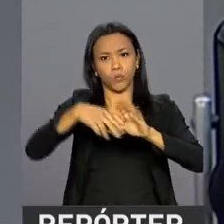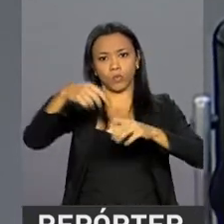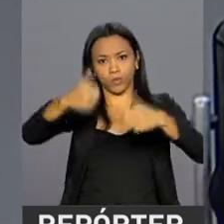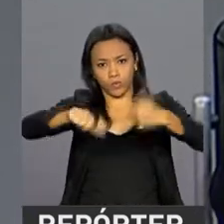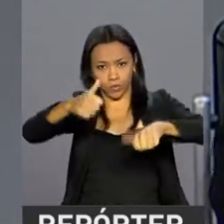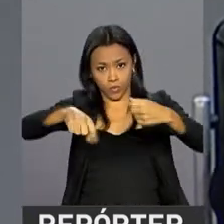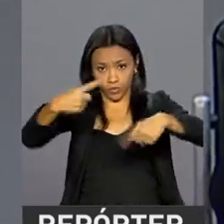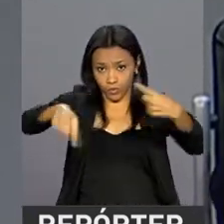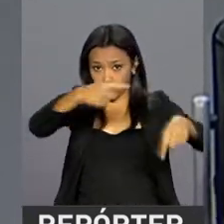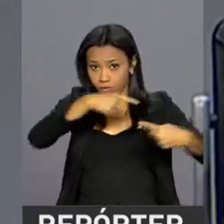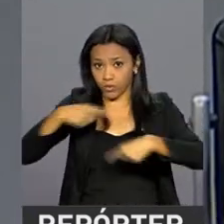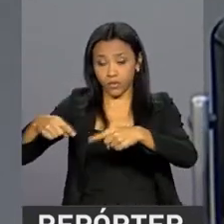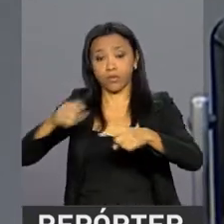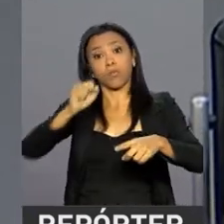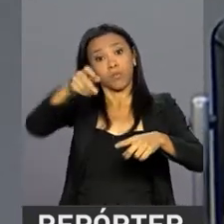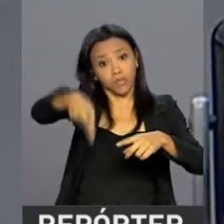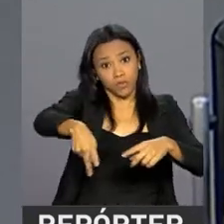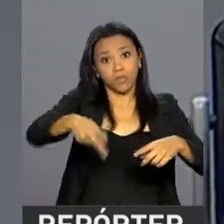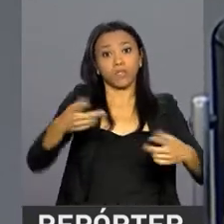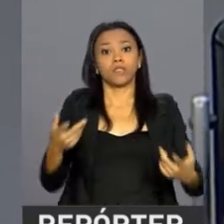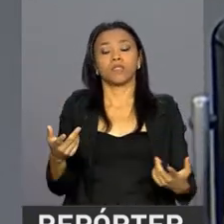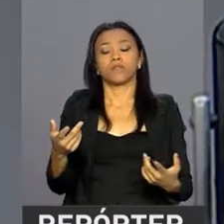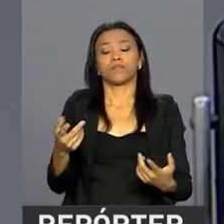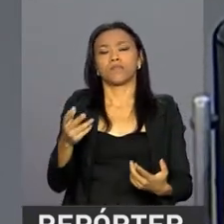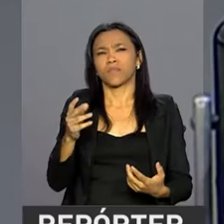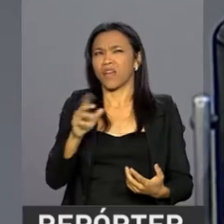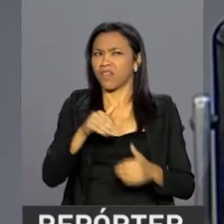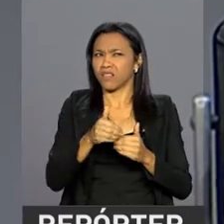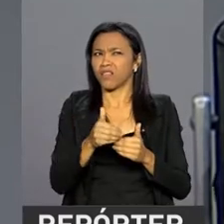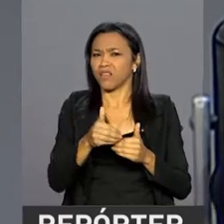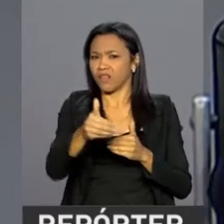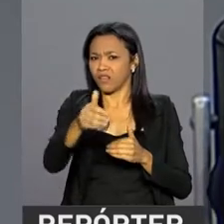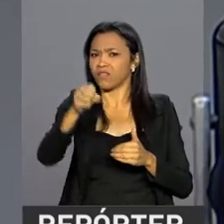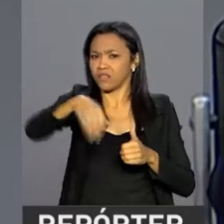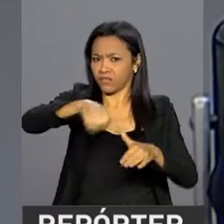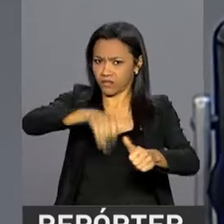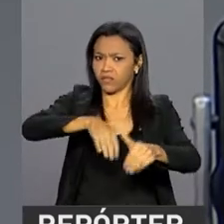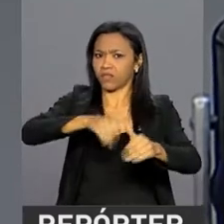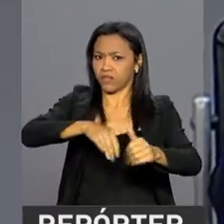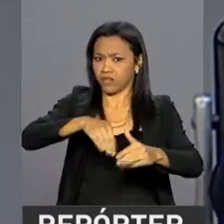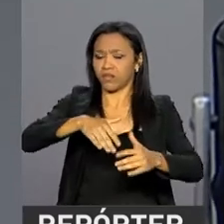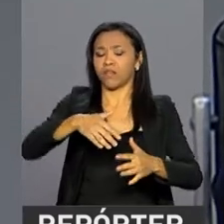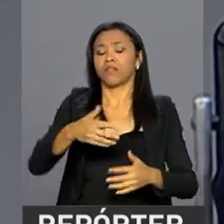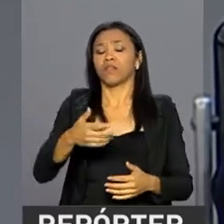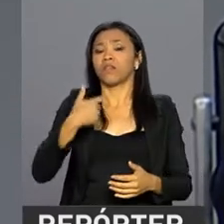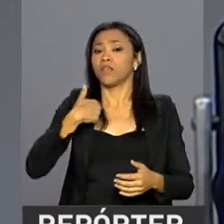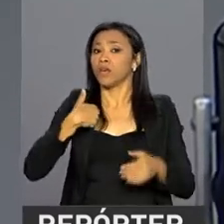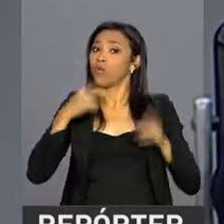proximamente, possivelmente já até o mês de setembro, e eu mantenho uma